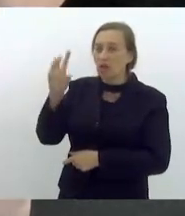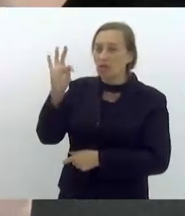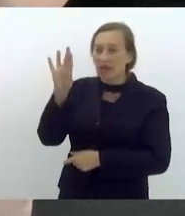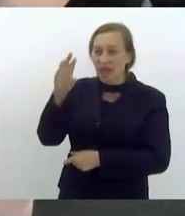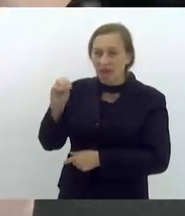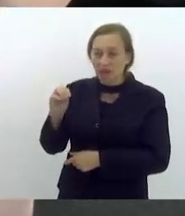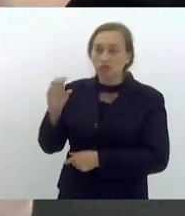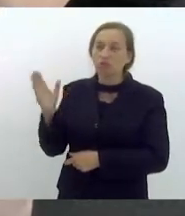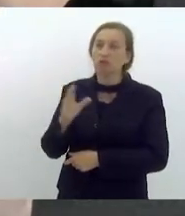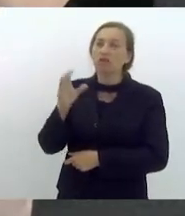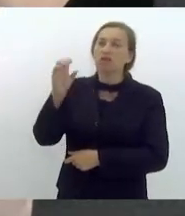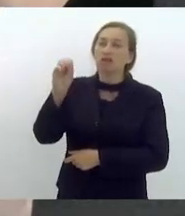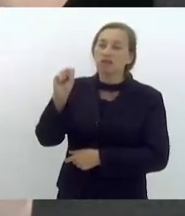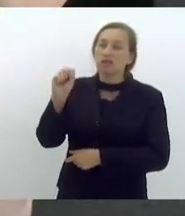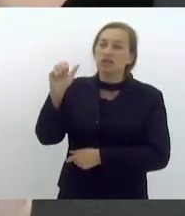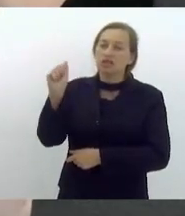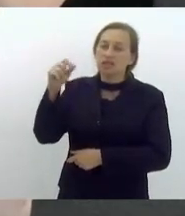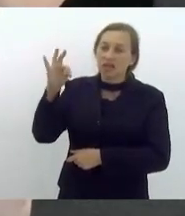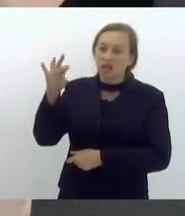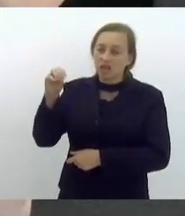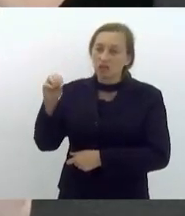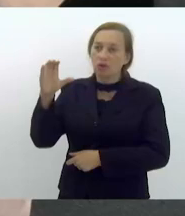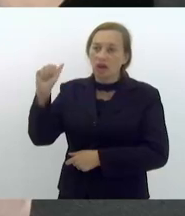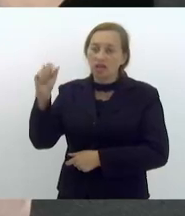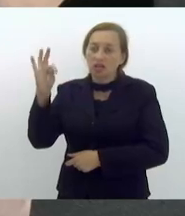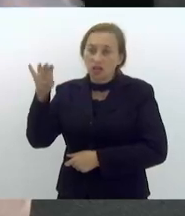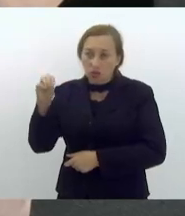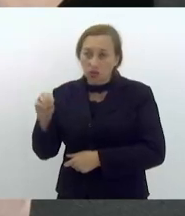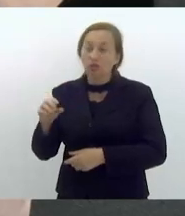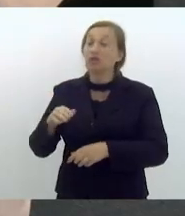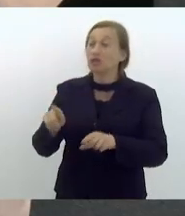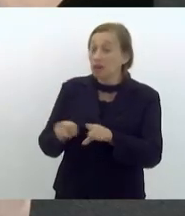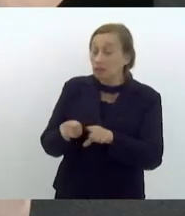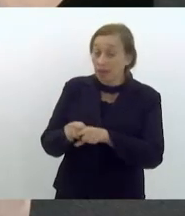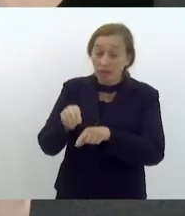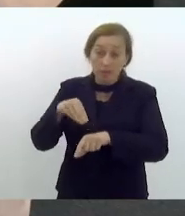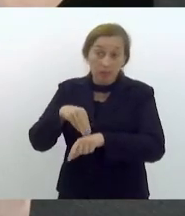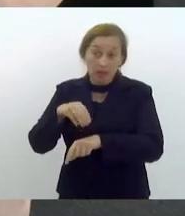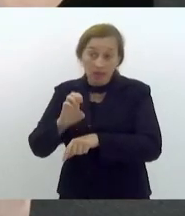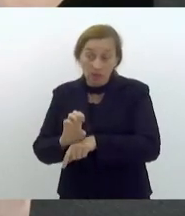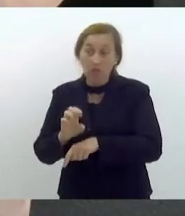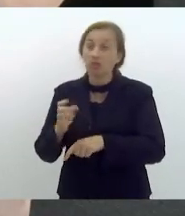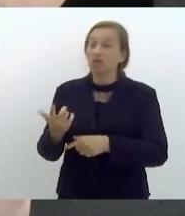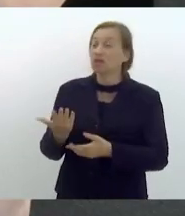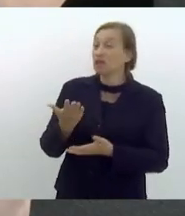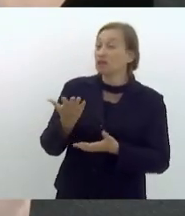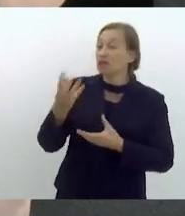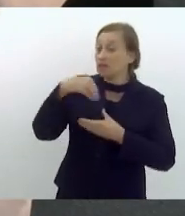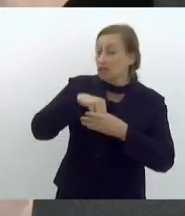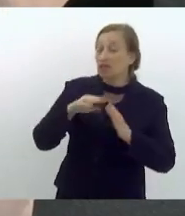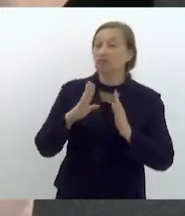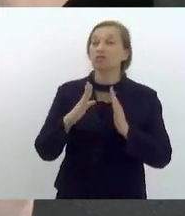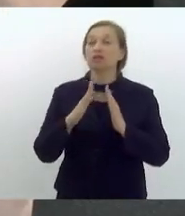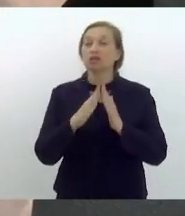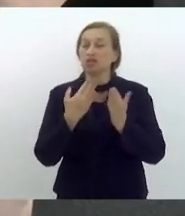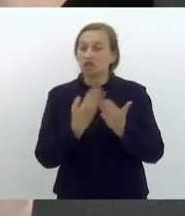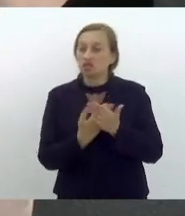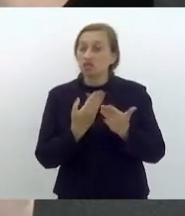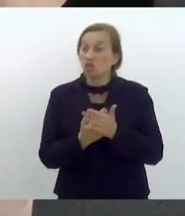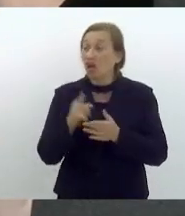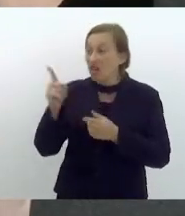grandes Cantina assim que tem até McDonald's em algumas escolas essas é que apresentaram as críticas a esse projeto